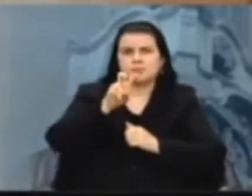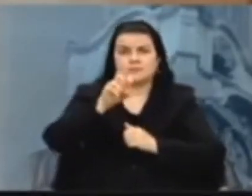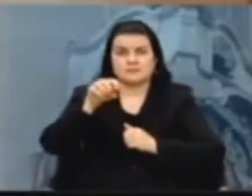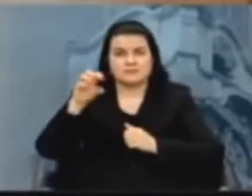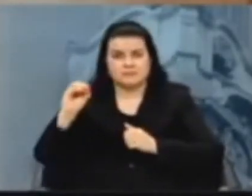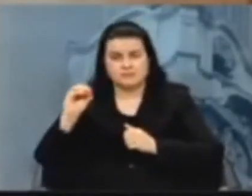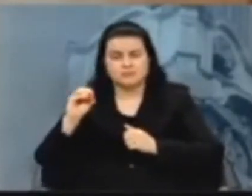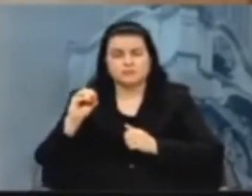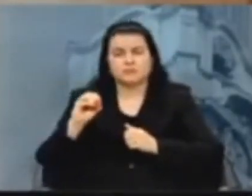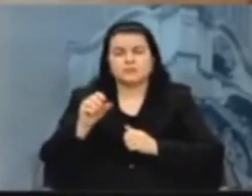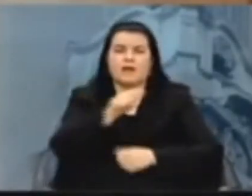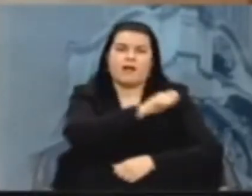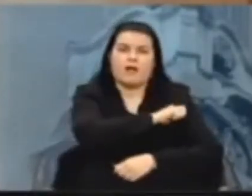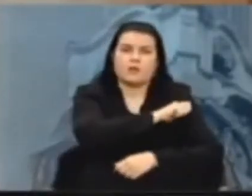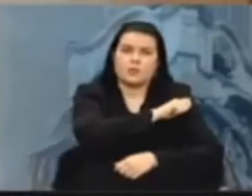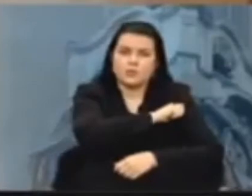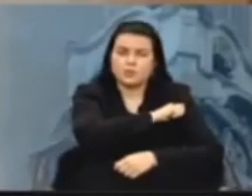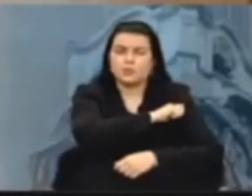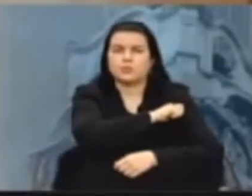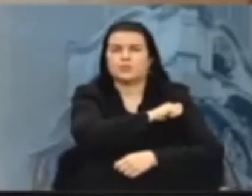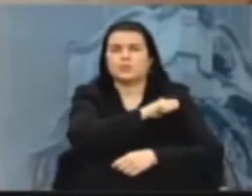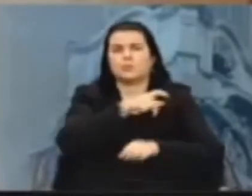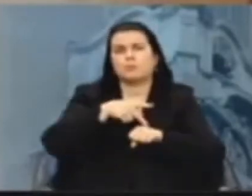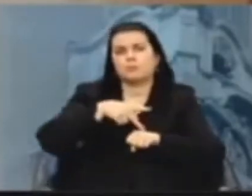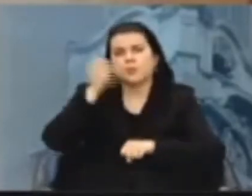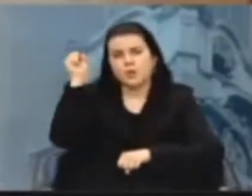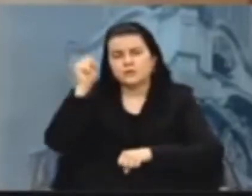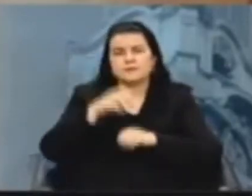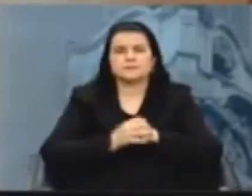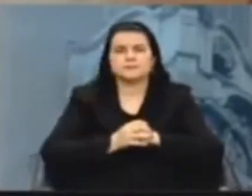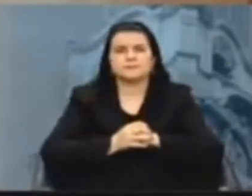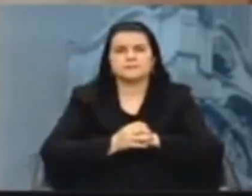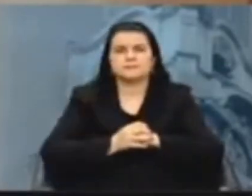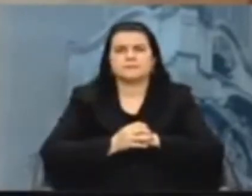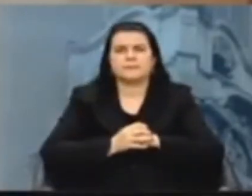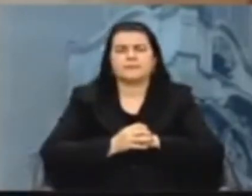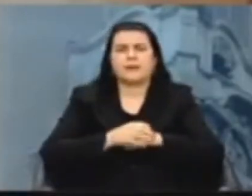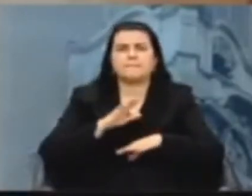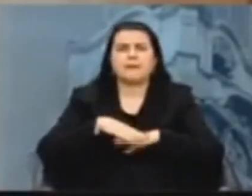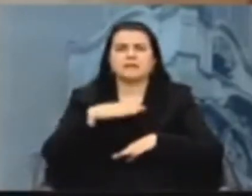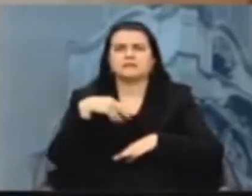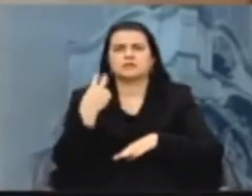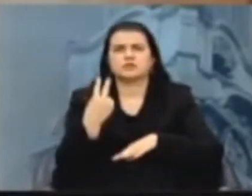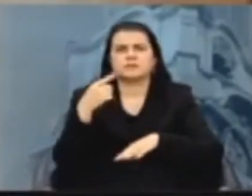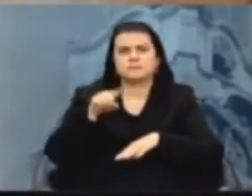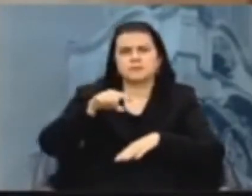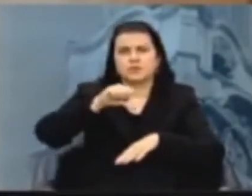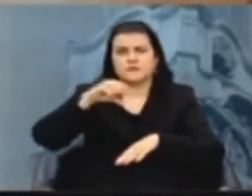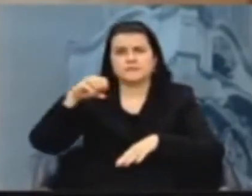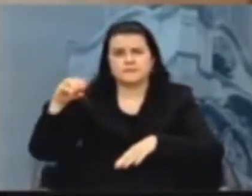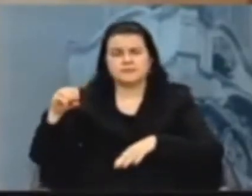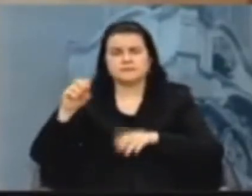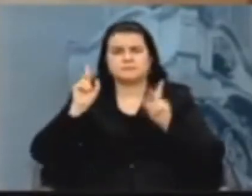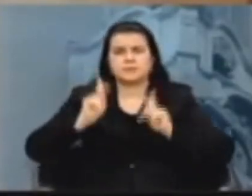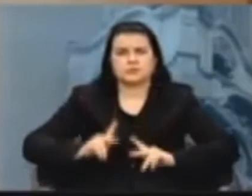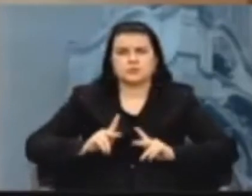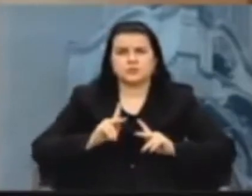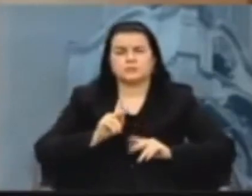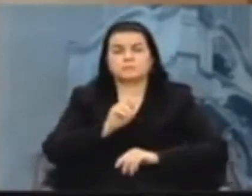12.500 alunos de pós-graduação, mais de 2.900 docentes, dos